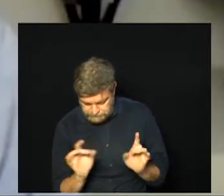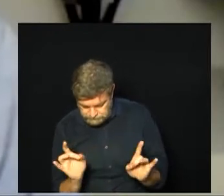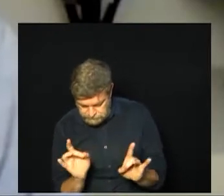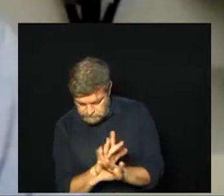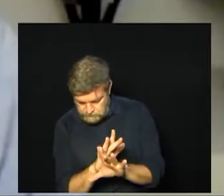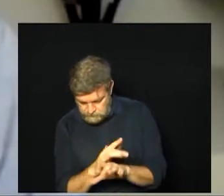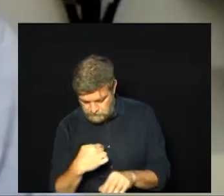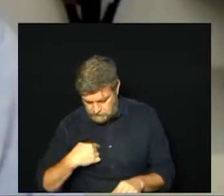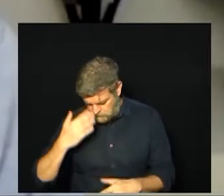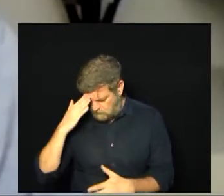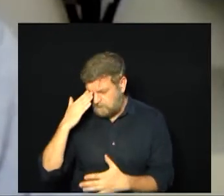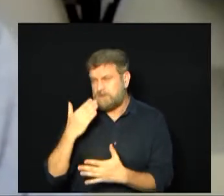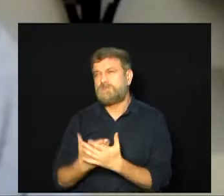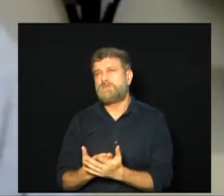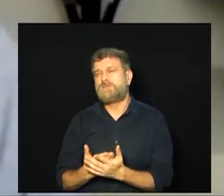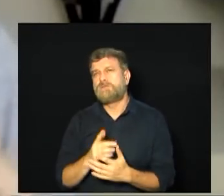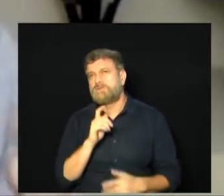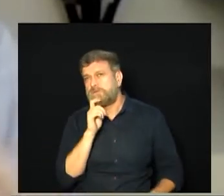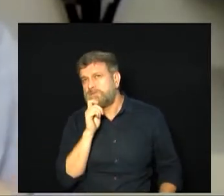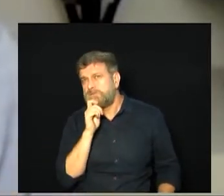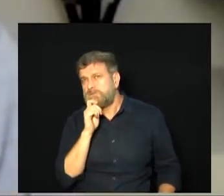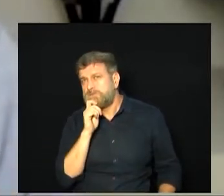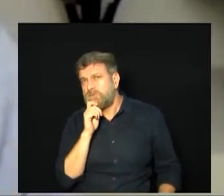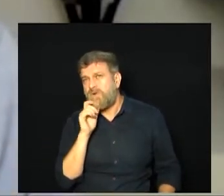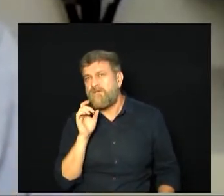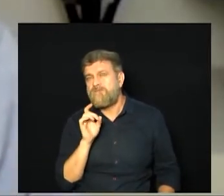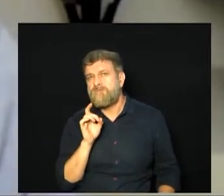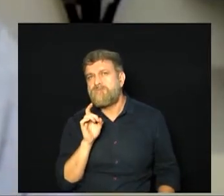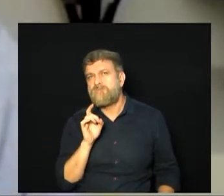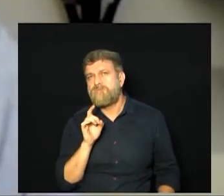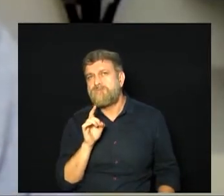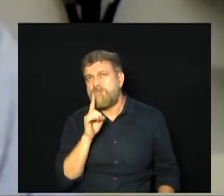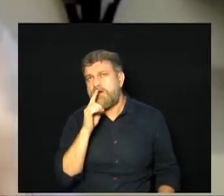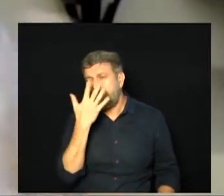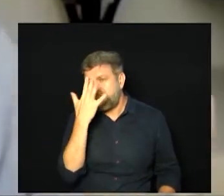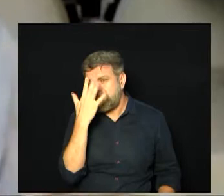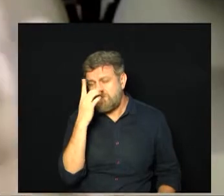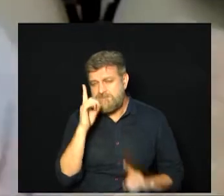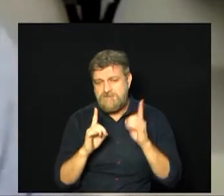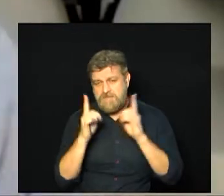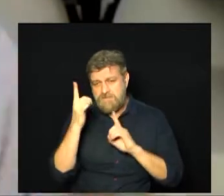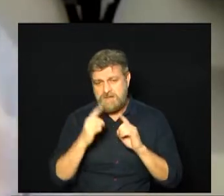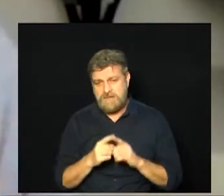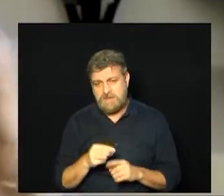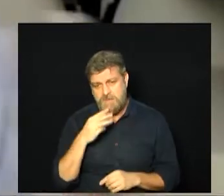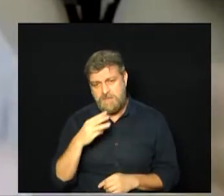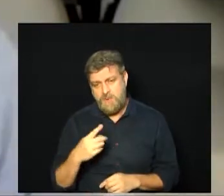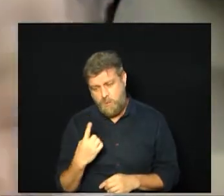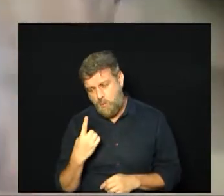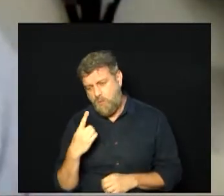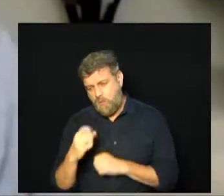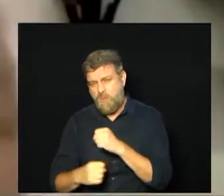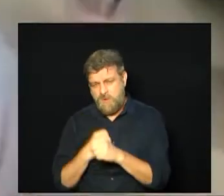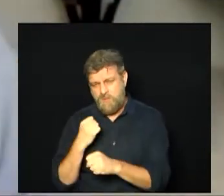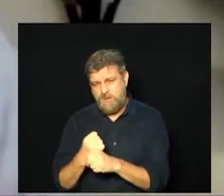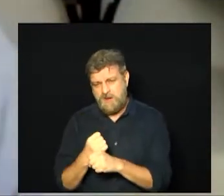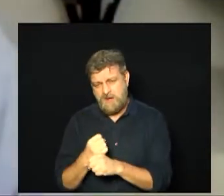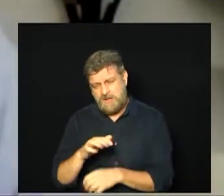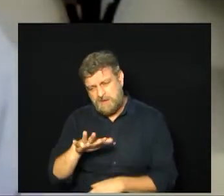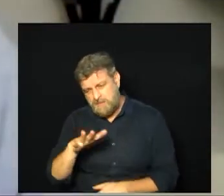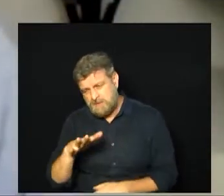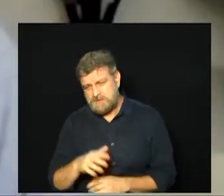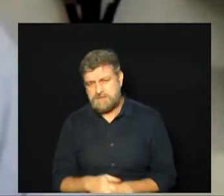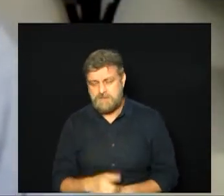eu acredito que foi ali em fevereiro, março desse ano. Então, em linhas gerais, eu gastei de um ano a